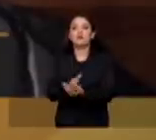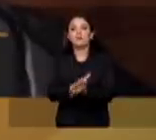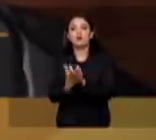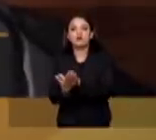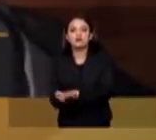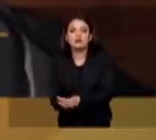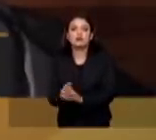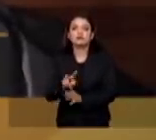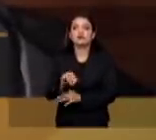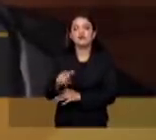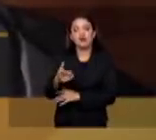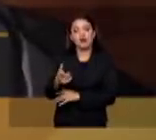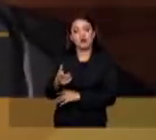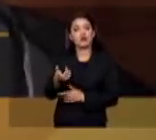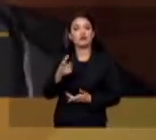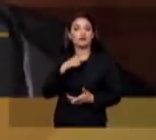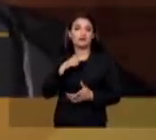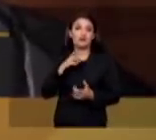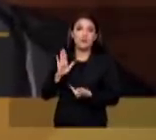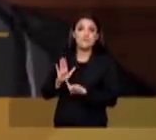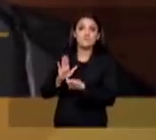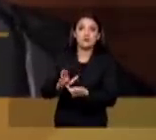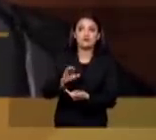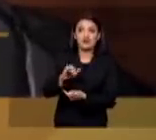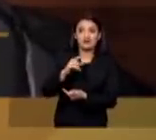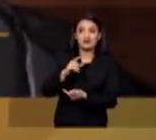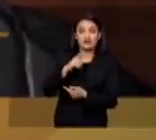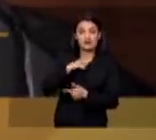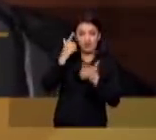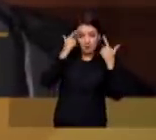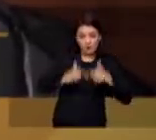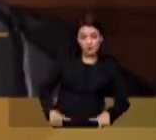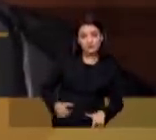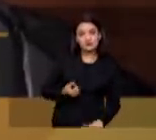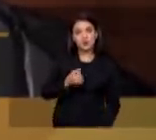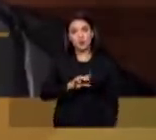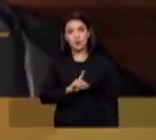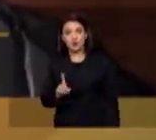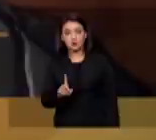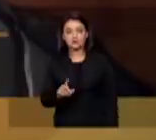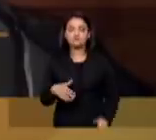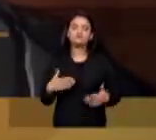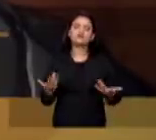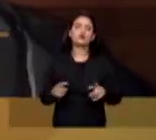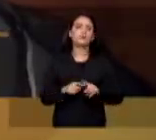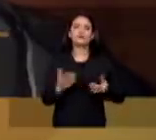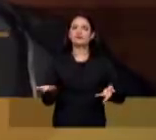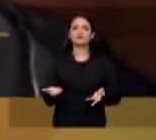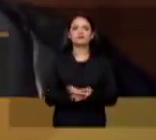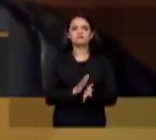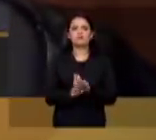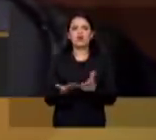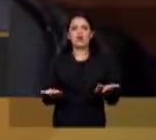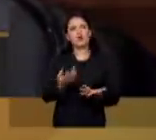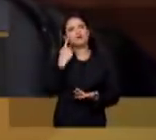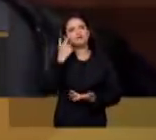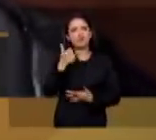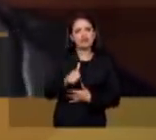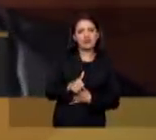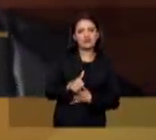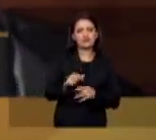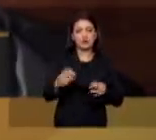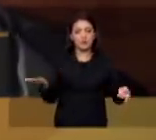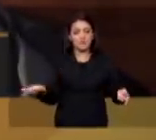parcialidade subjetiva. Neste caso, em análise, A presente impetração